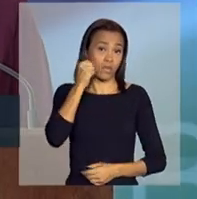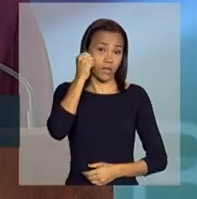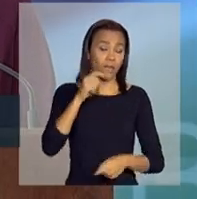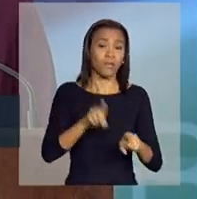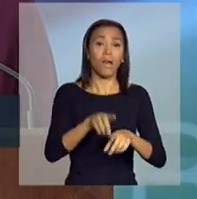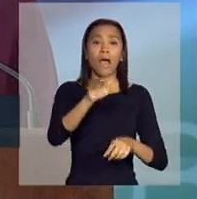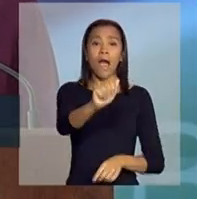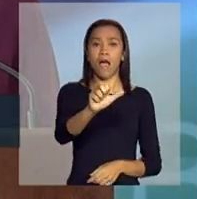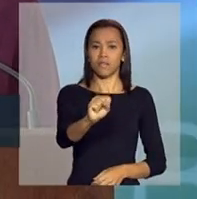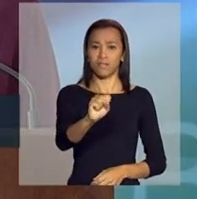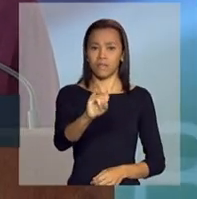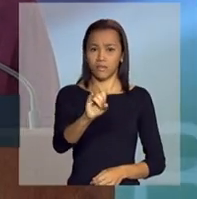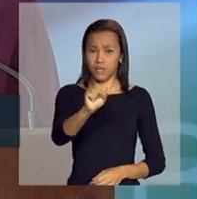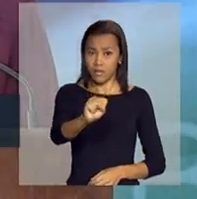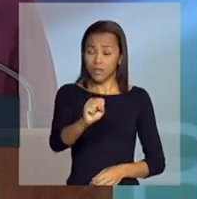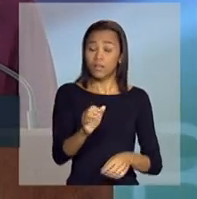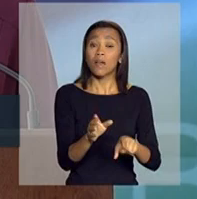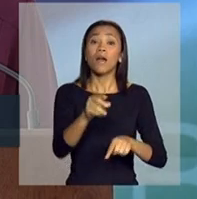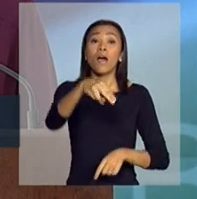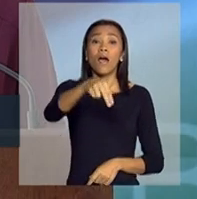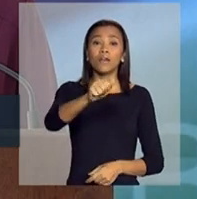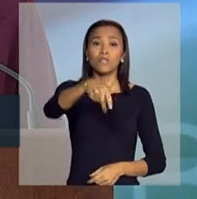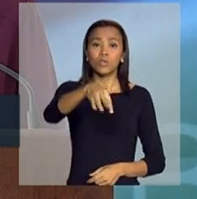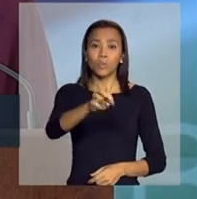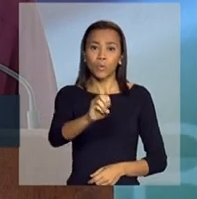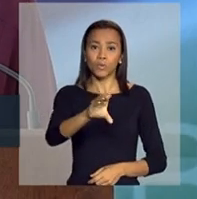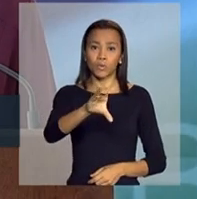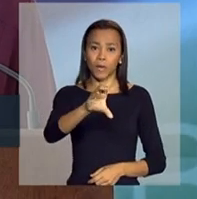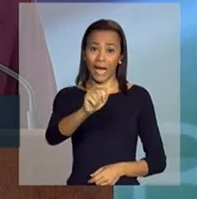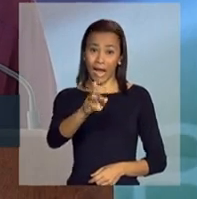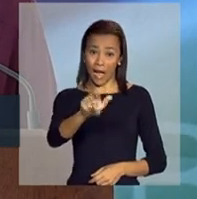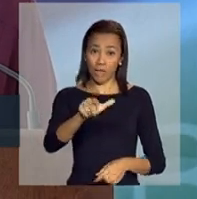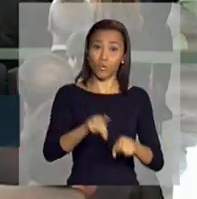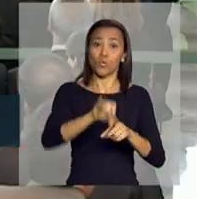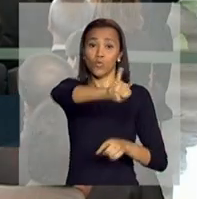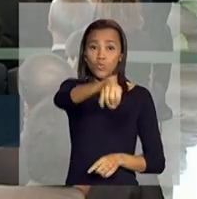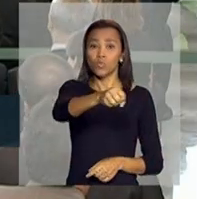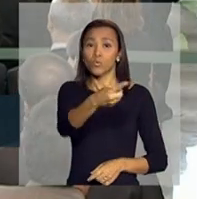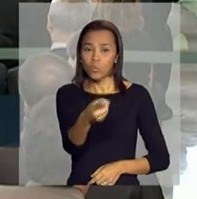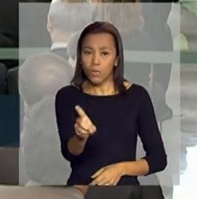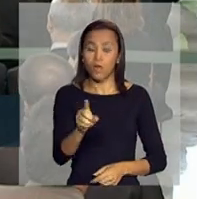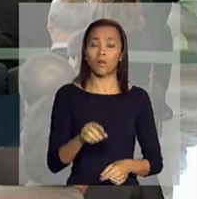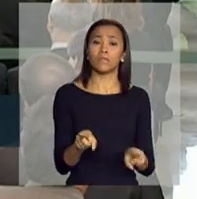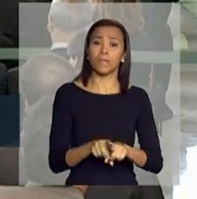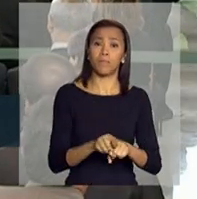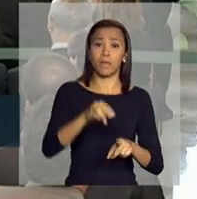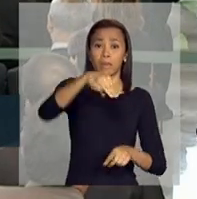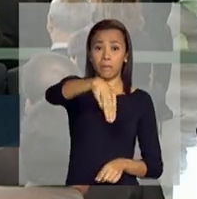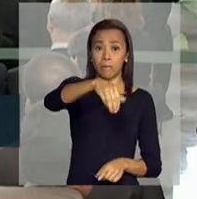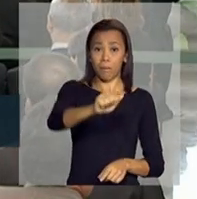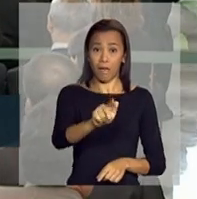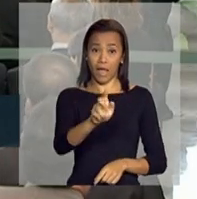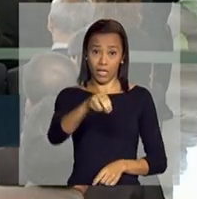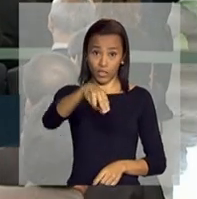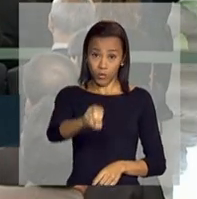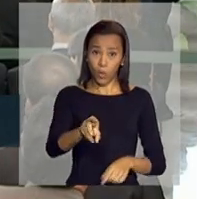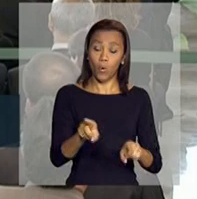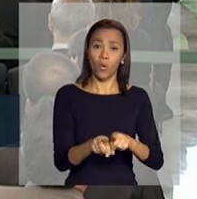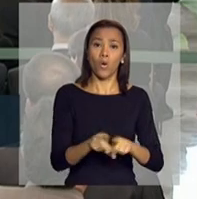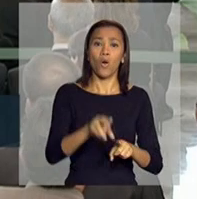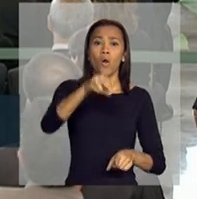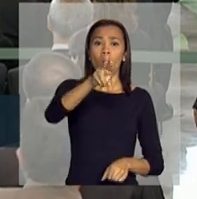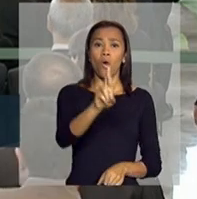Gurgax, Antônio Carlos Rodrigues, João Duval, Magno Malta, Romero